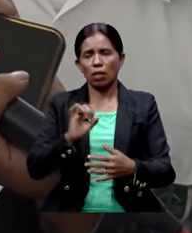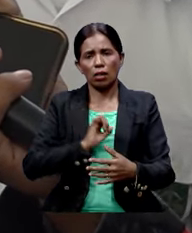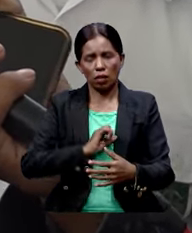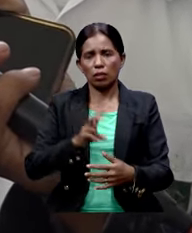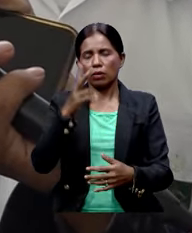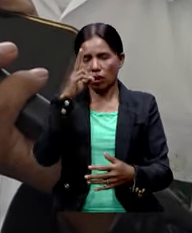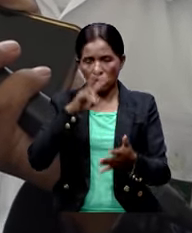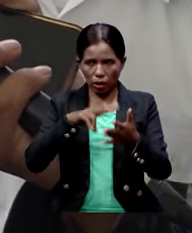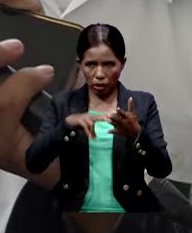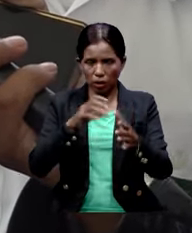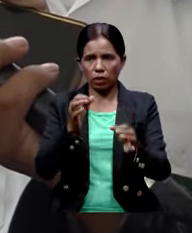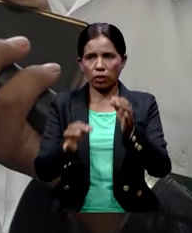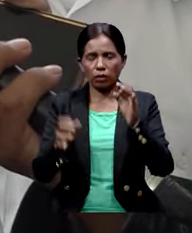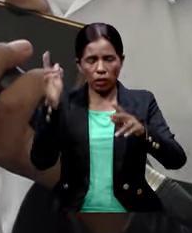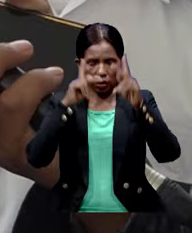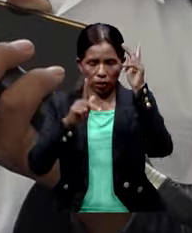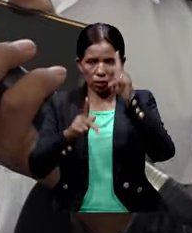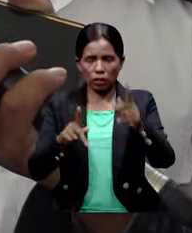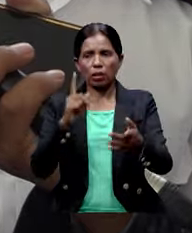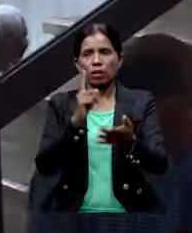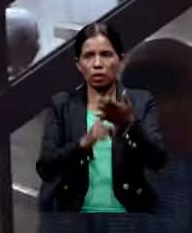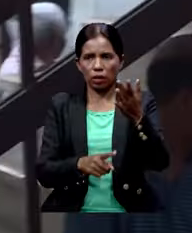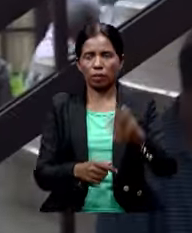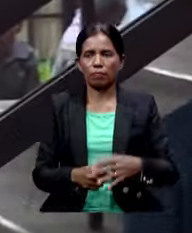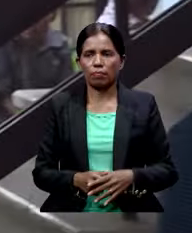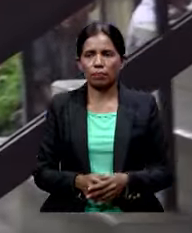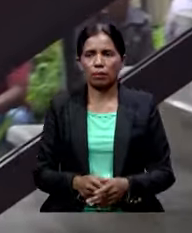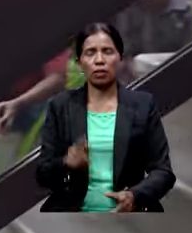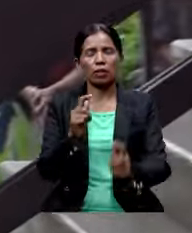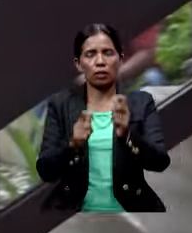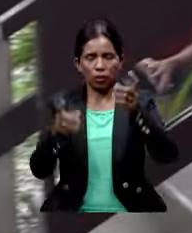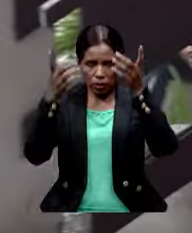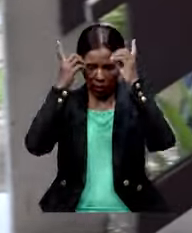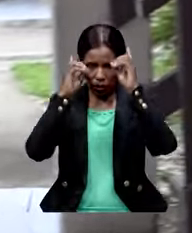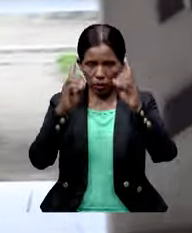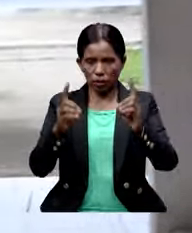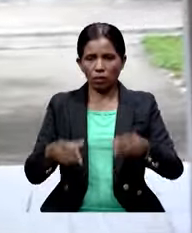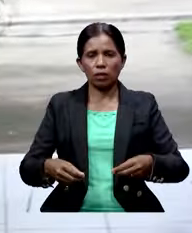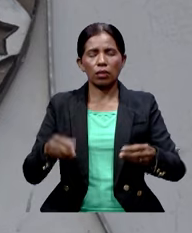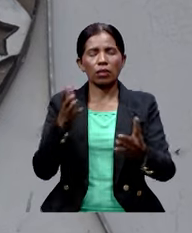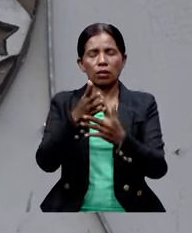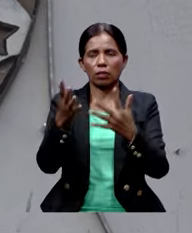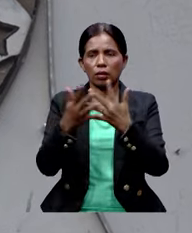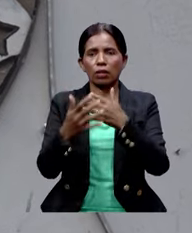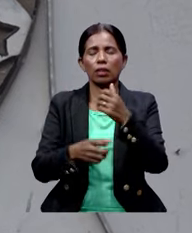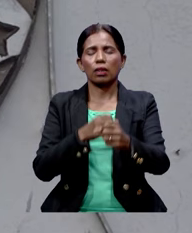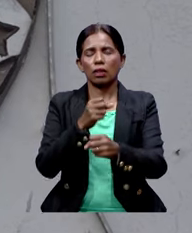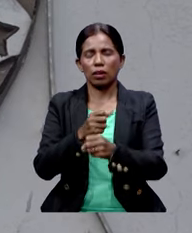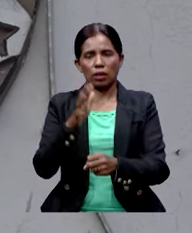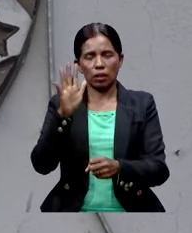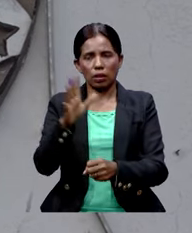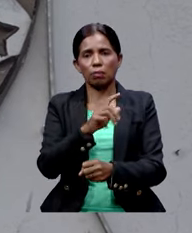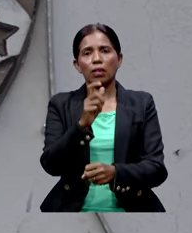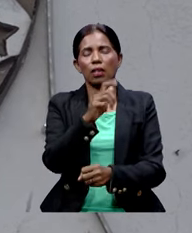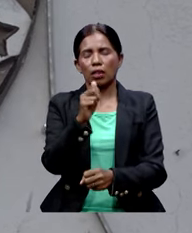boa tarde, se caso, nem sair da loja. Então. Tribunal decide, onde aplica a pena prisão, Tinan Lima Barguido Antônio da